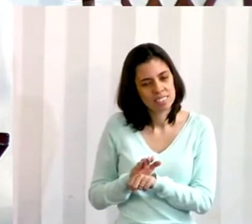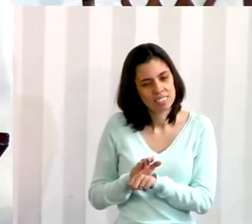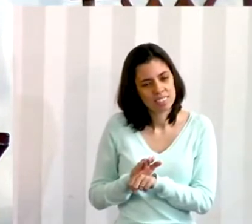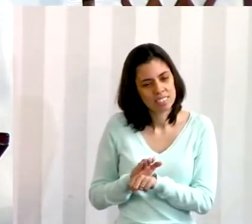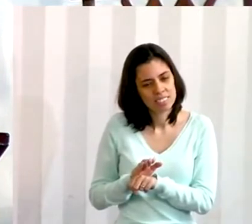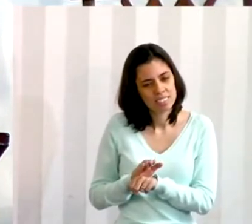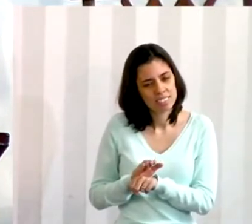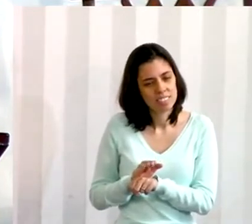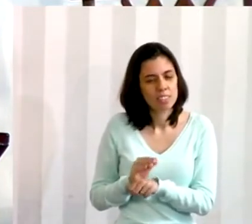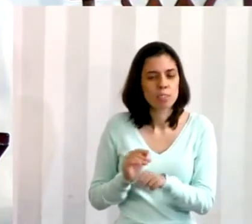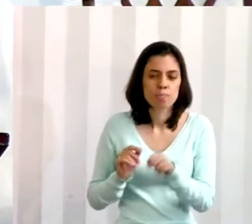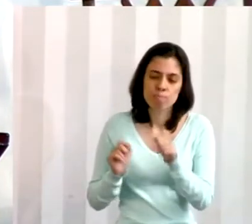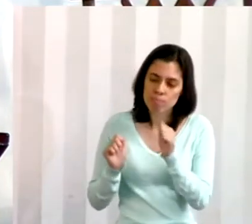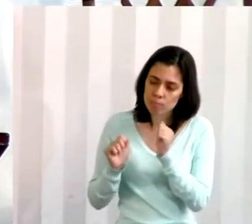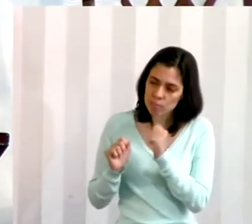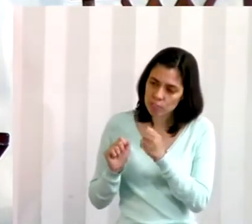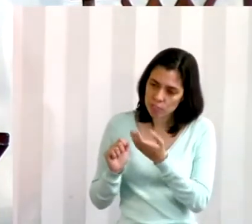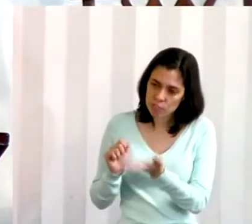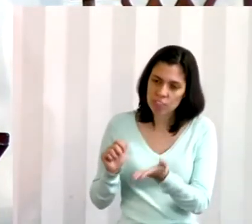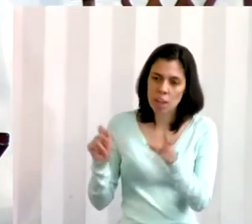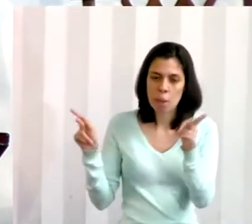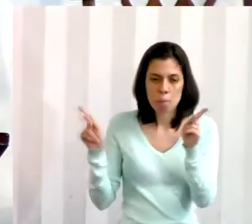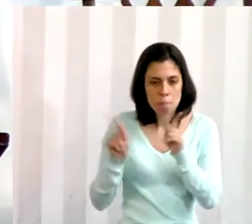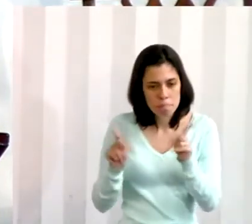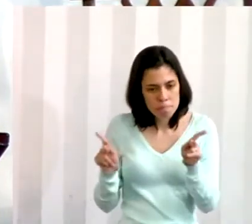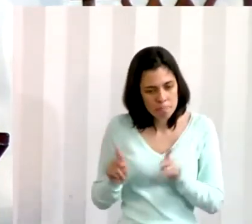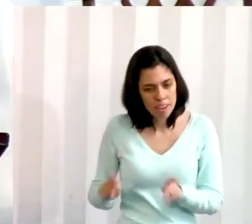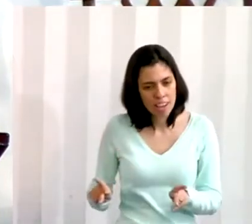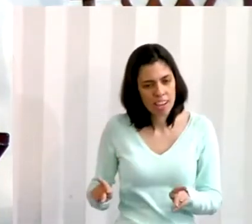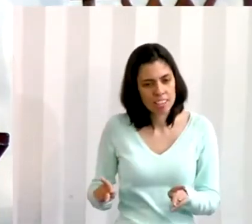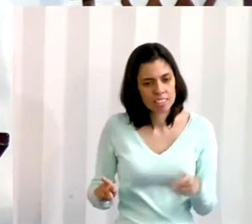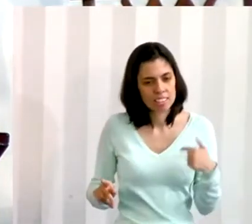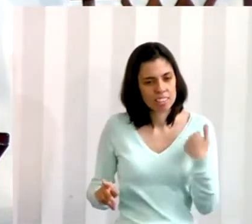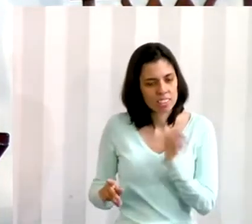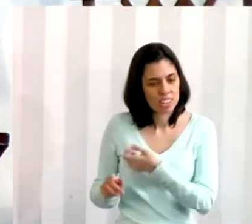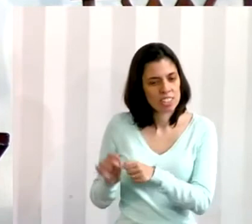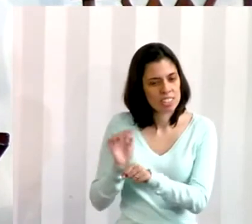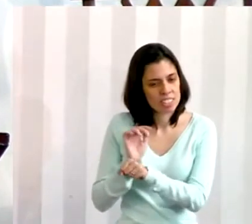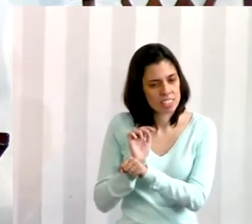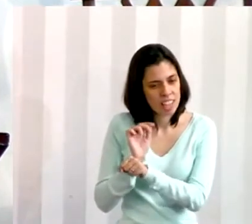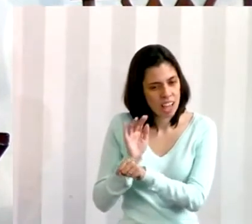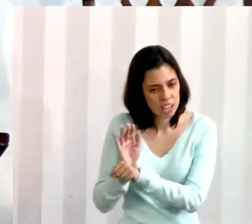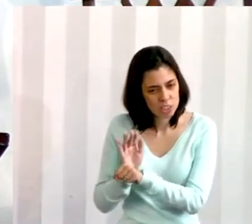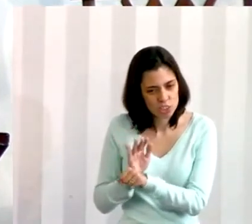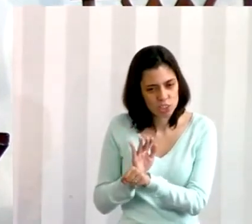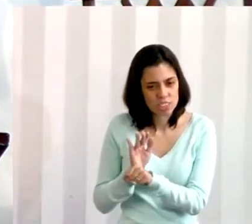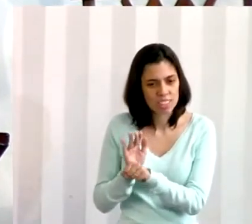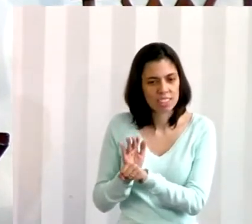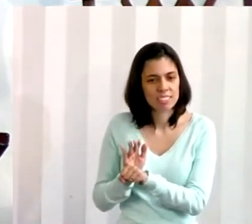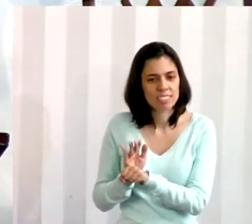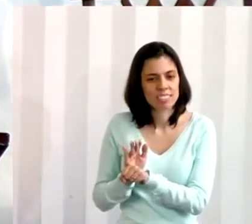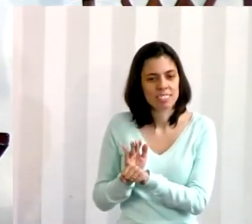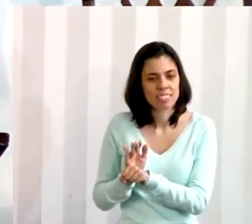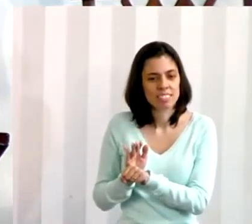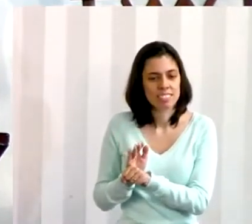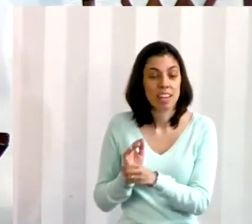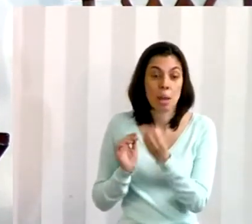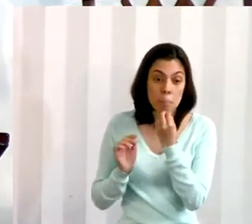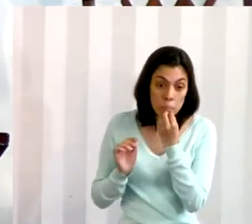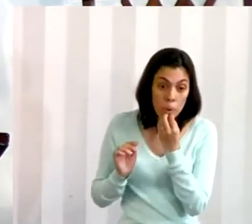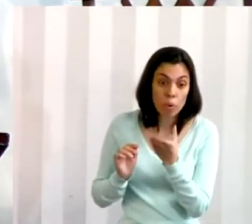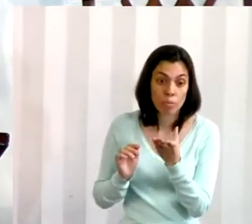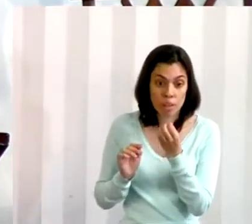em paz. Nós vamos dar os passos juntos, nós estamos aqui para te ajudar. É ou não é? Que você vai entender que você teve uma